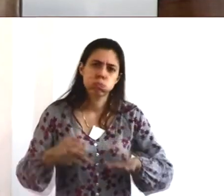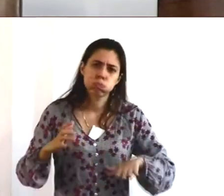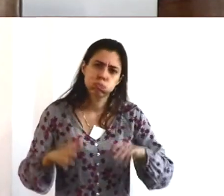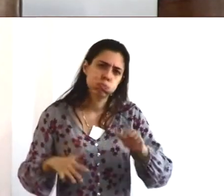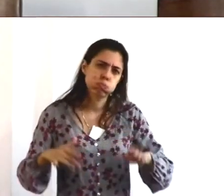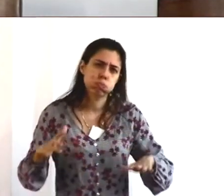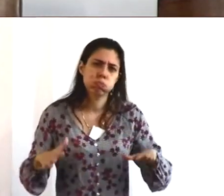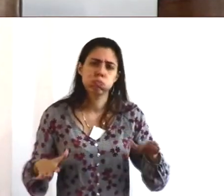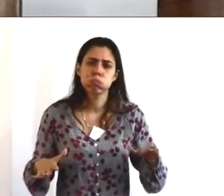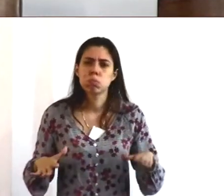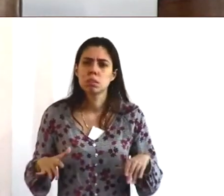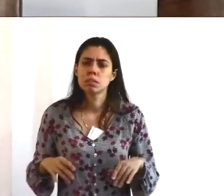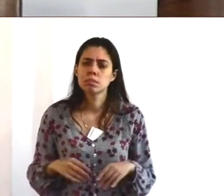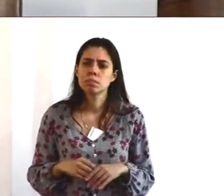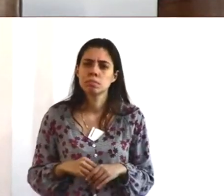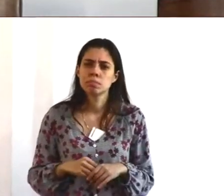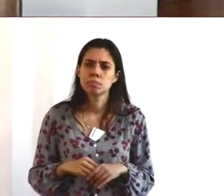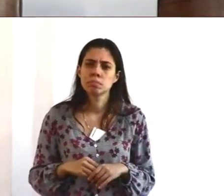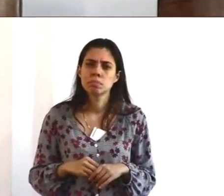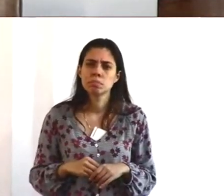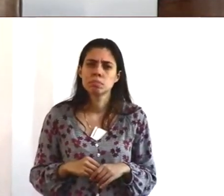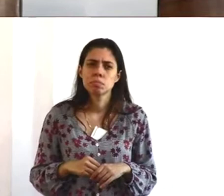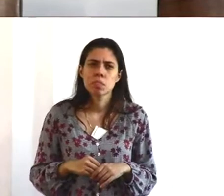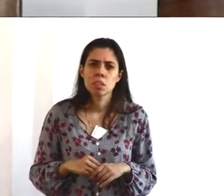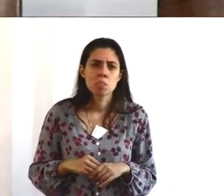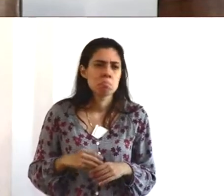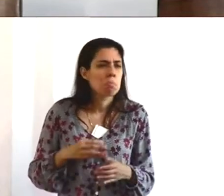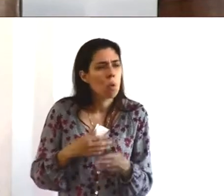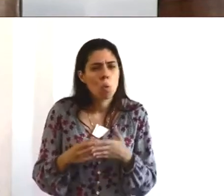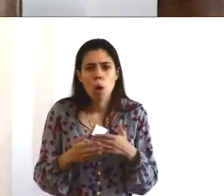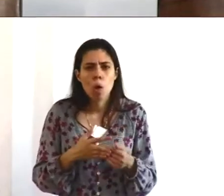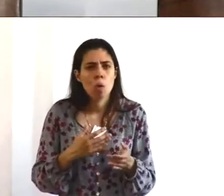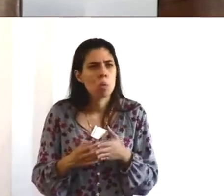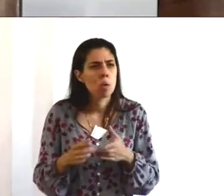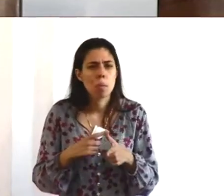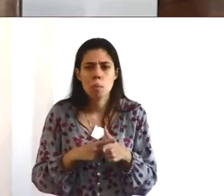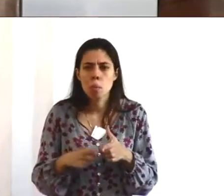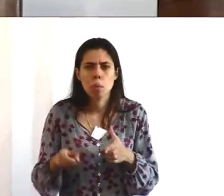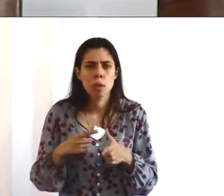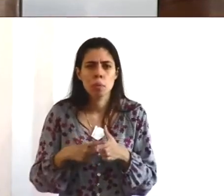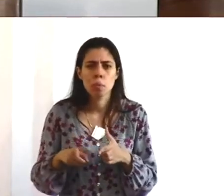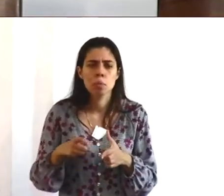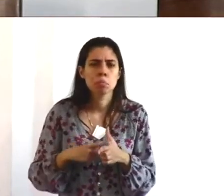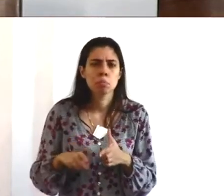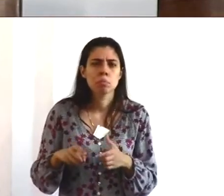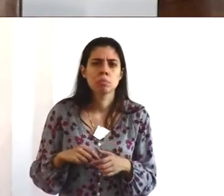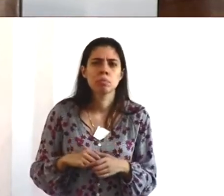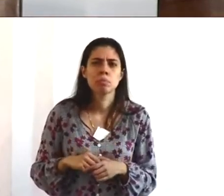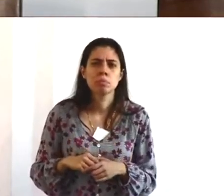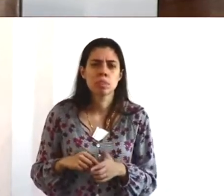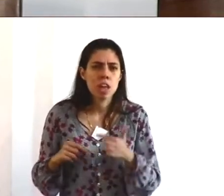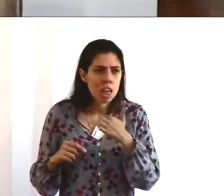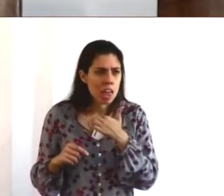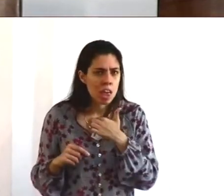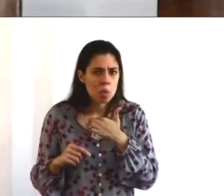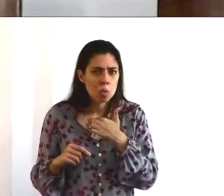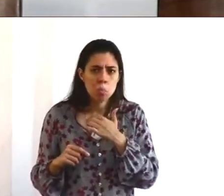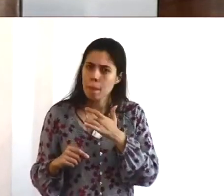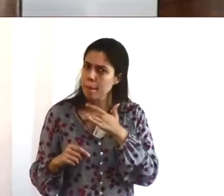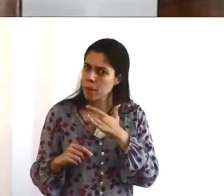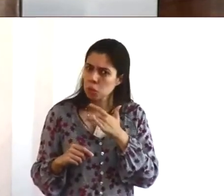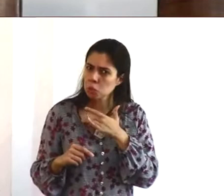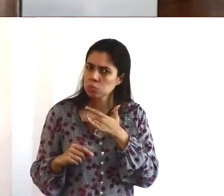espumejem, e na sua fúria os montes se estremeçam, mesmo diante de tudo isso, eu não tenho que